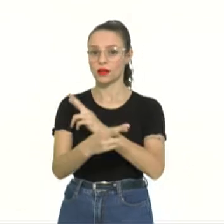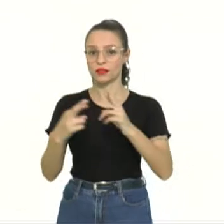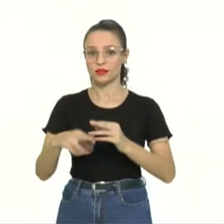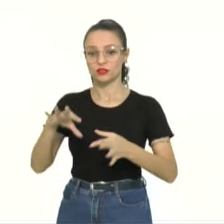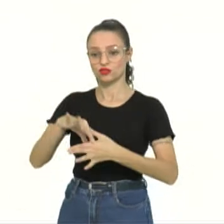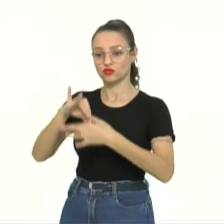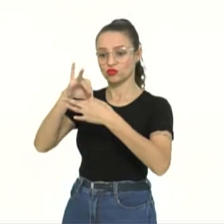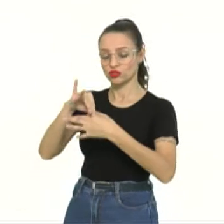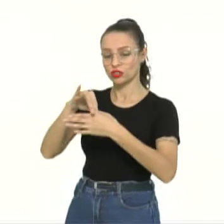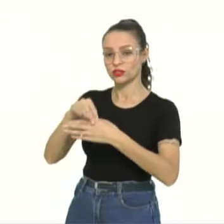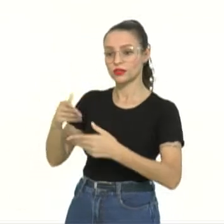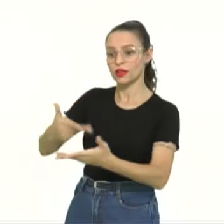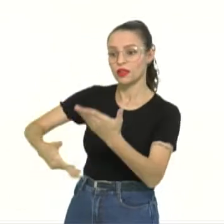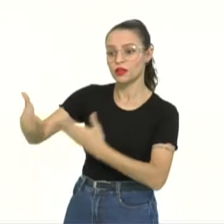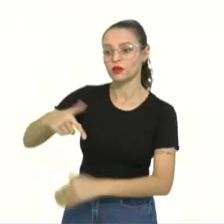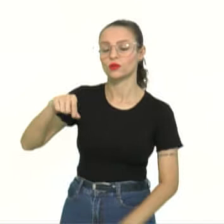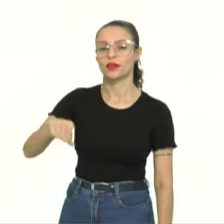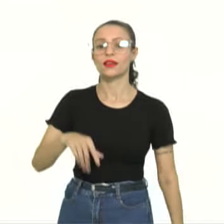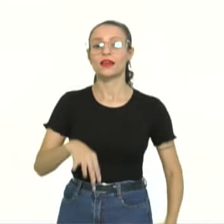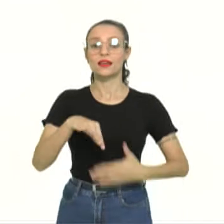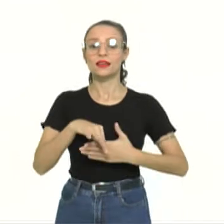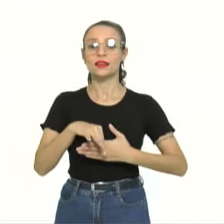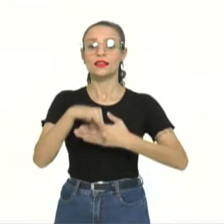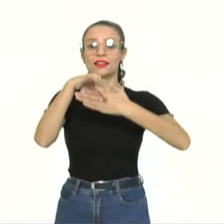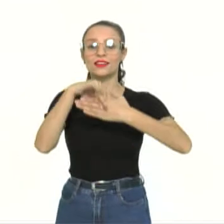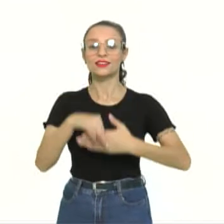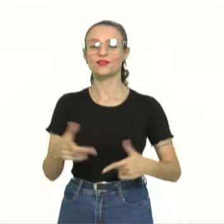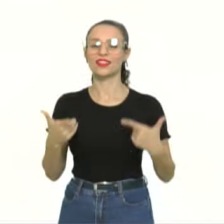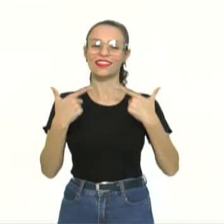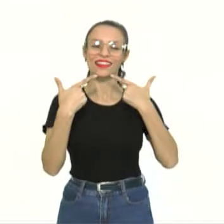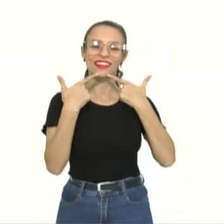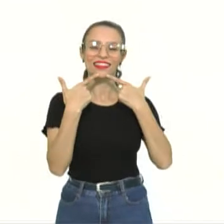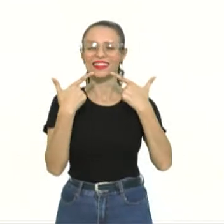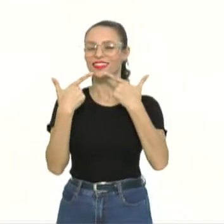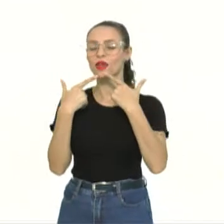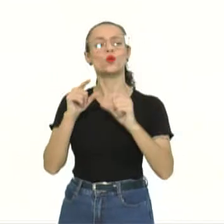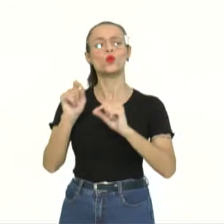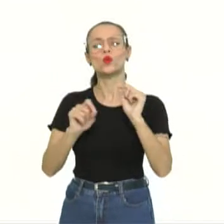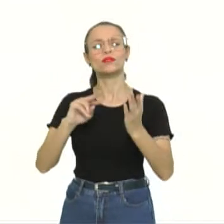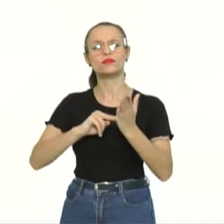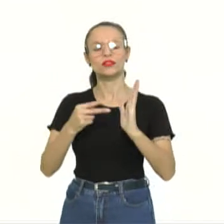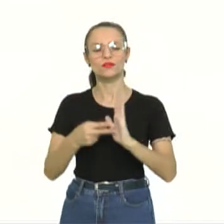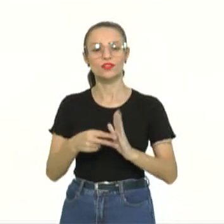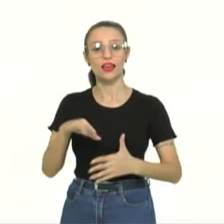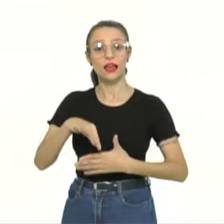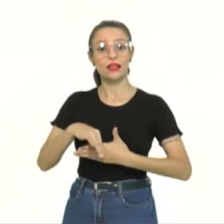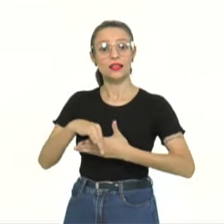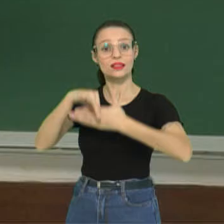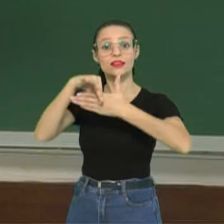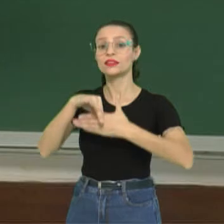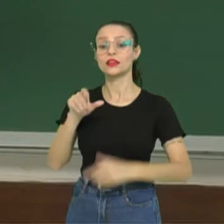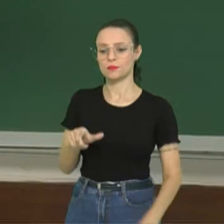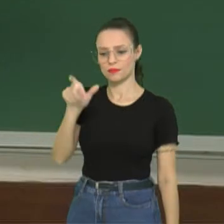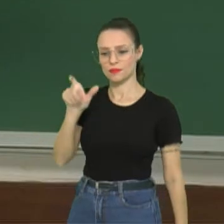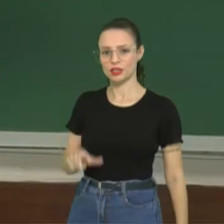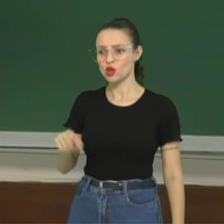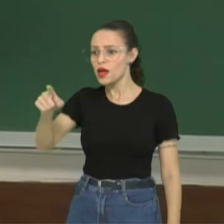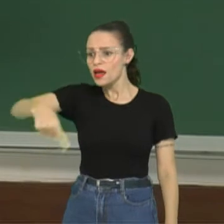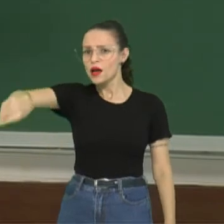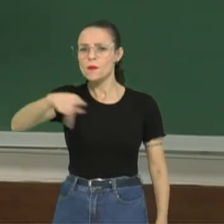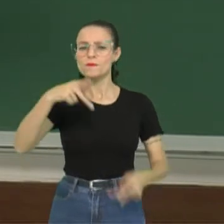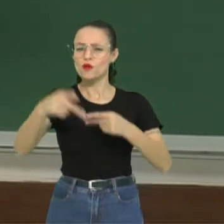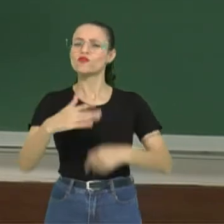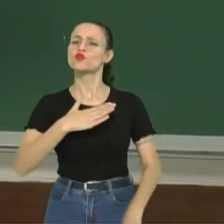líder e as massas Ou seja a figura do líder Car o mágico o que que é esse Líder carismático é um líder que as